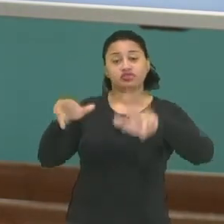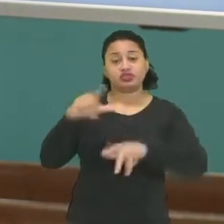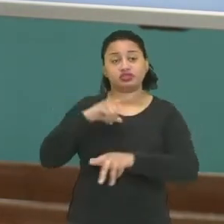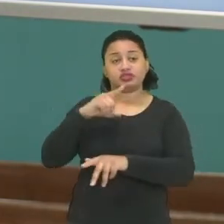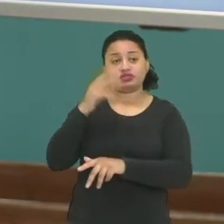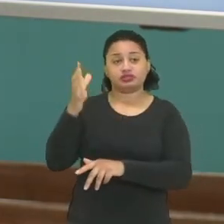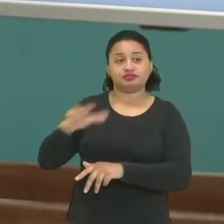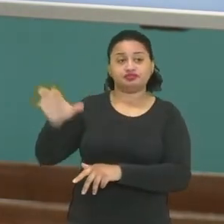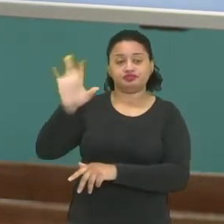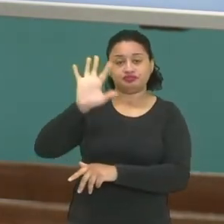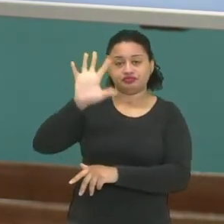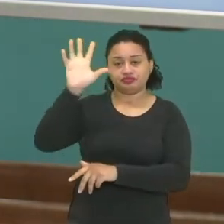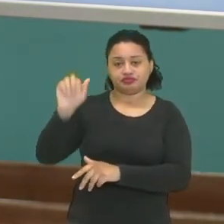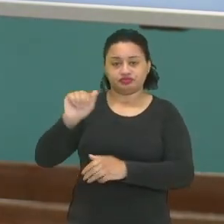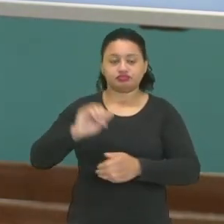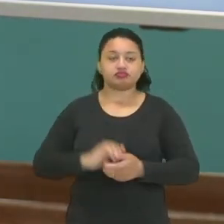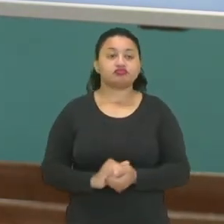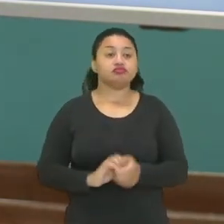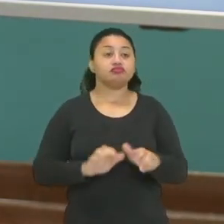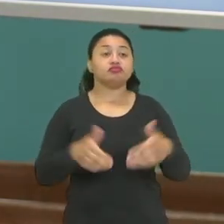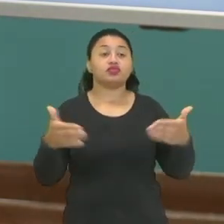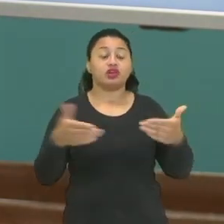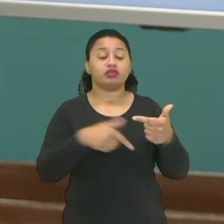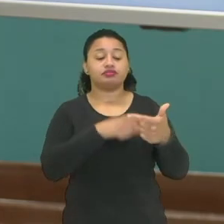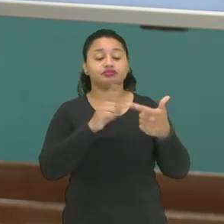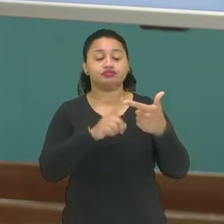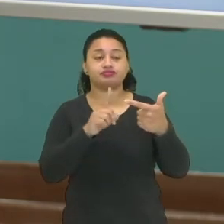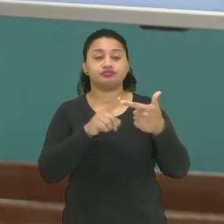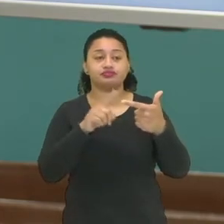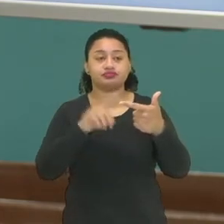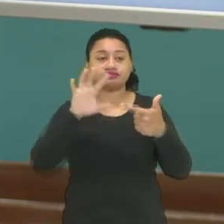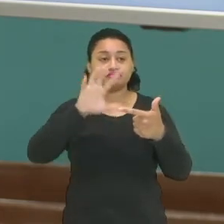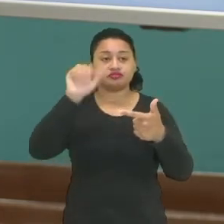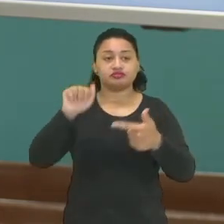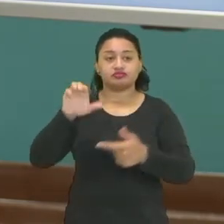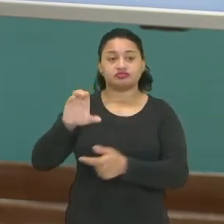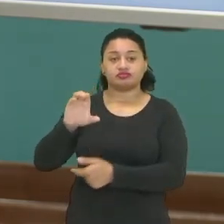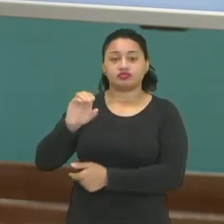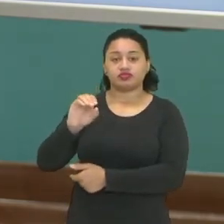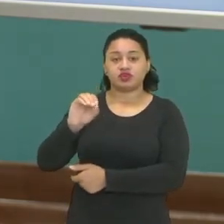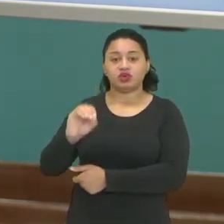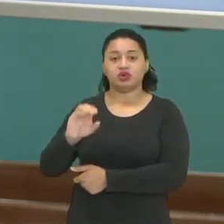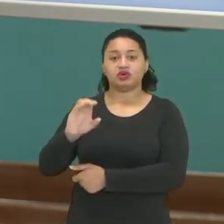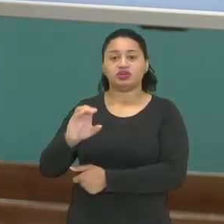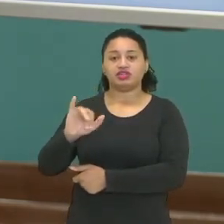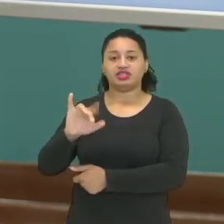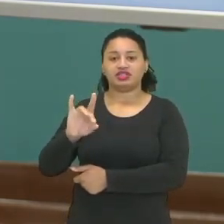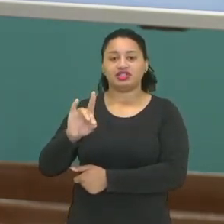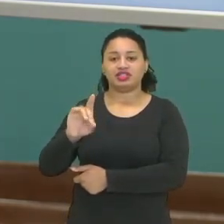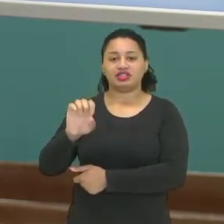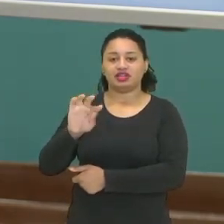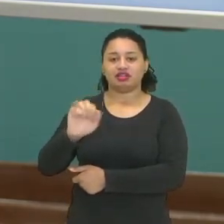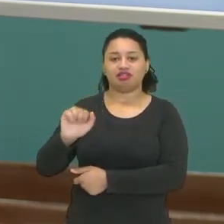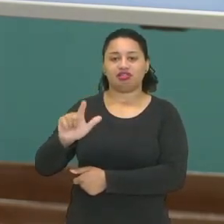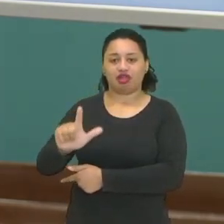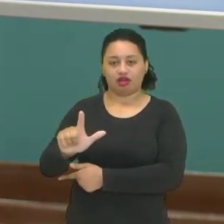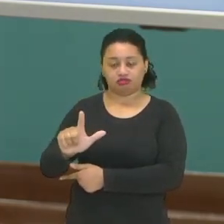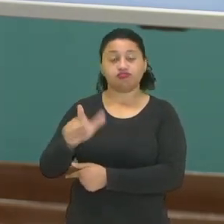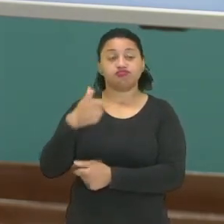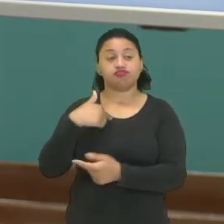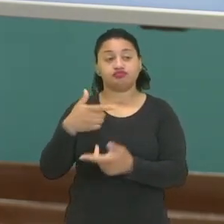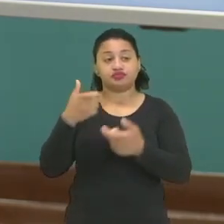Muito bem, vamos falar agora da África Ocidental, que é toda essa porção pintada de rosa clarinho aqui, ó. Beleza? Então tem países